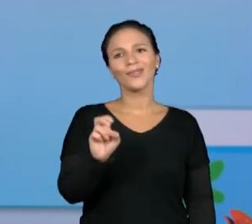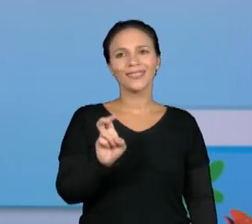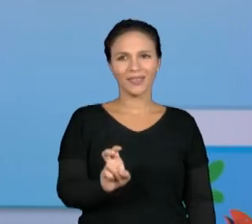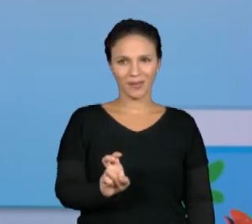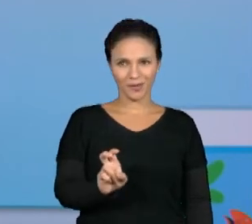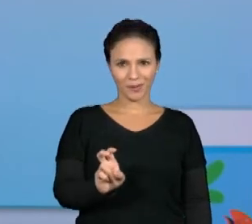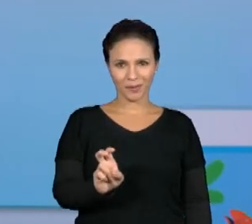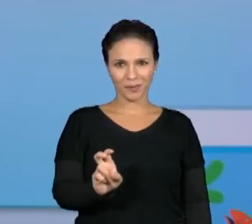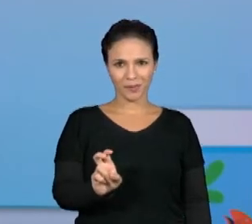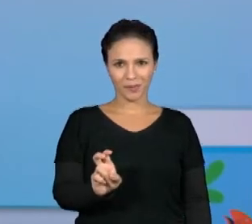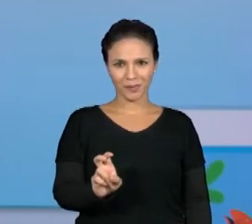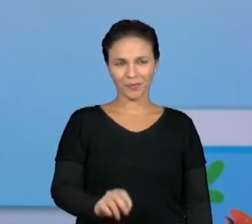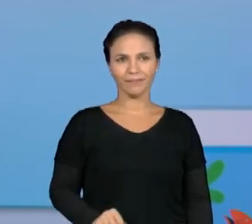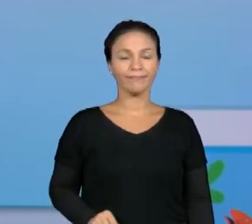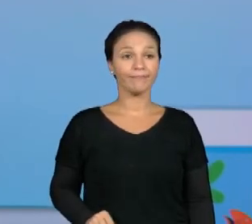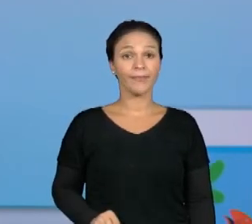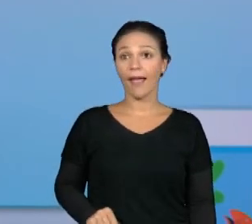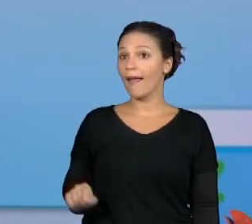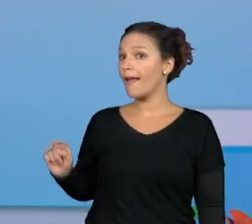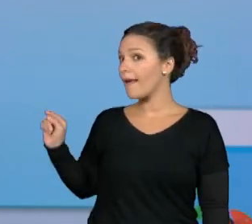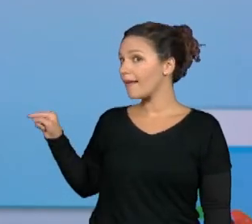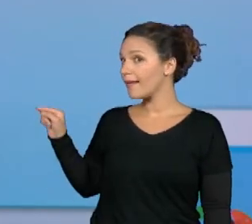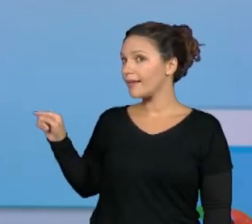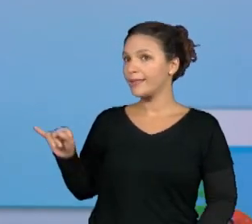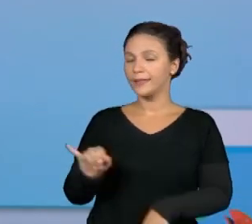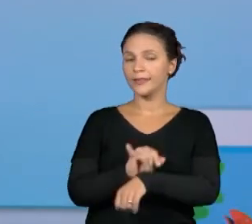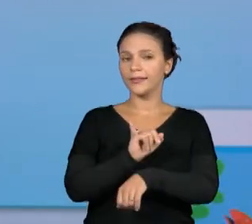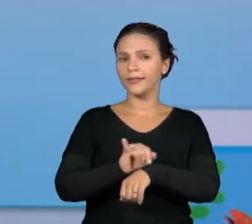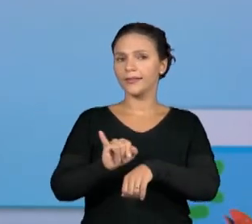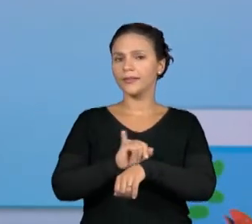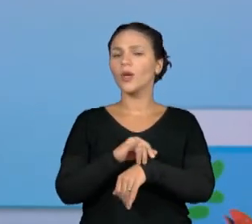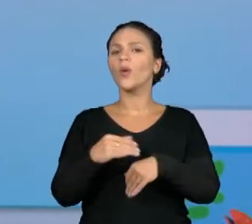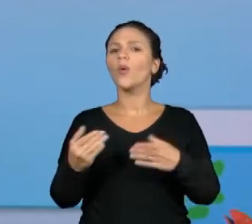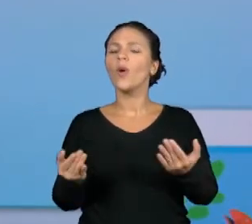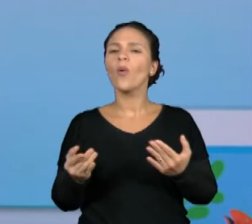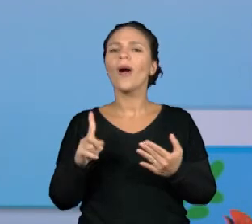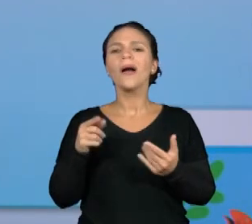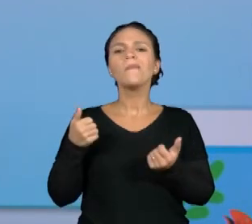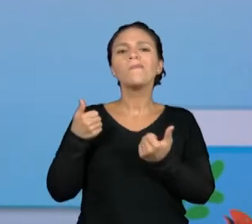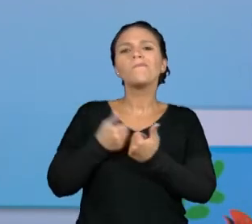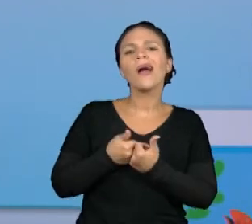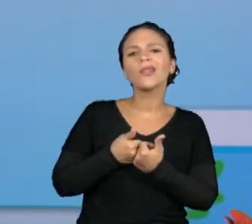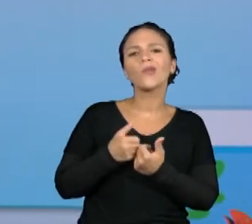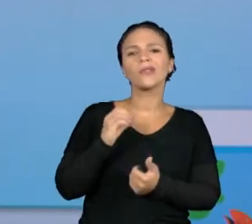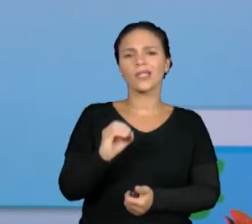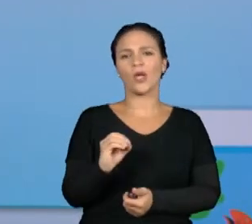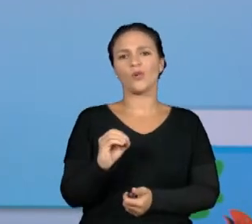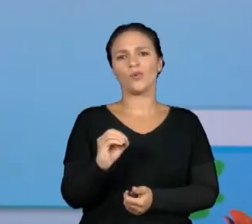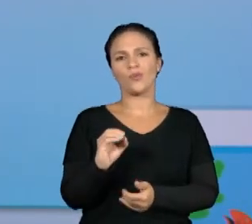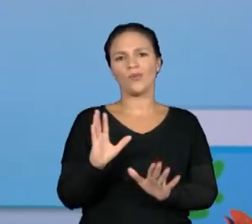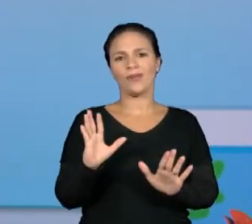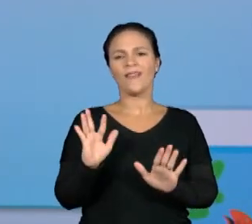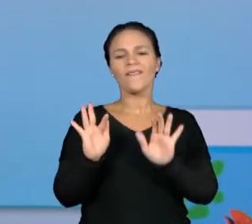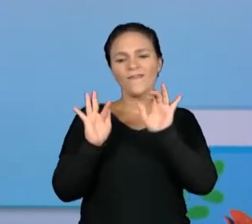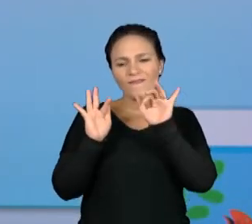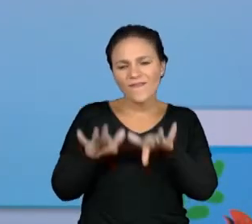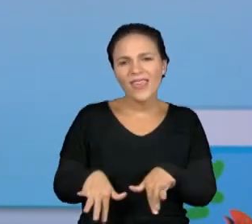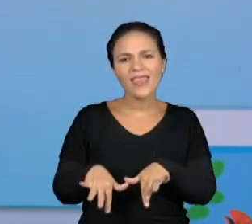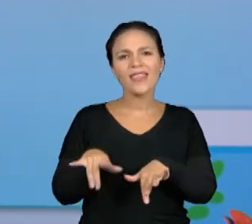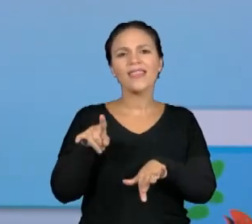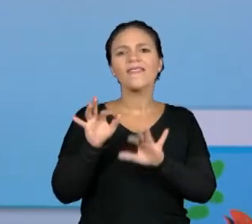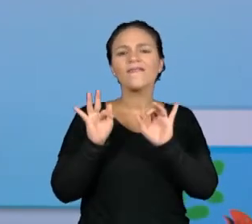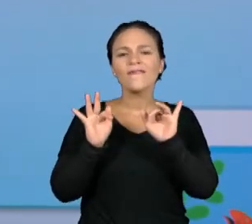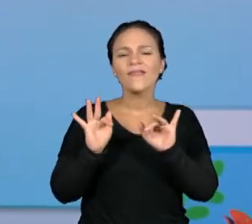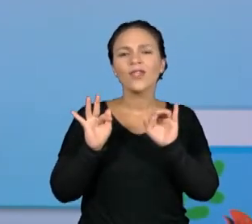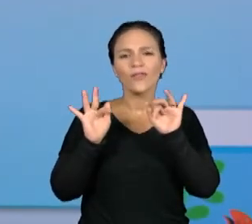85. Essa estratégia a gente vai chamar de arredondamento, que é para facilitar aí o nosso